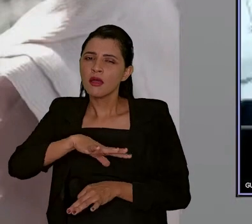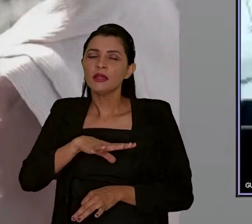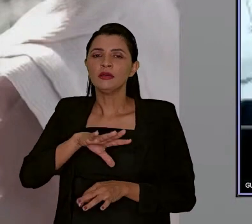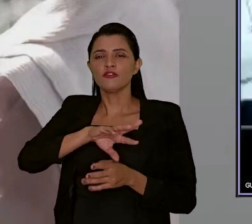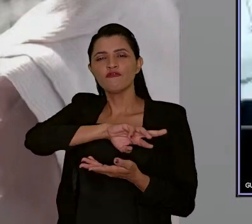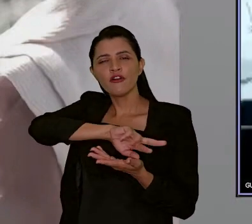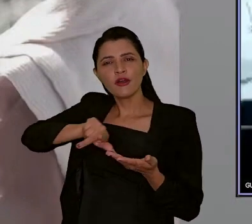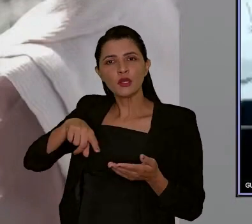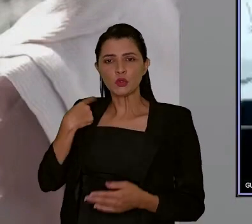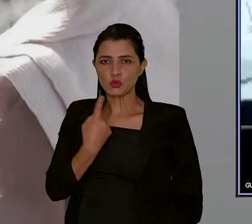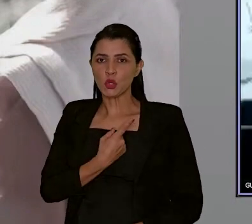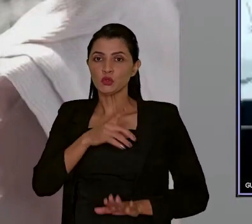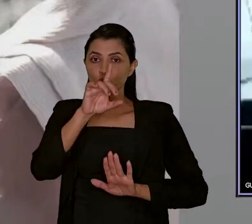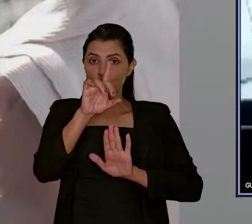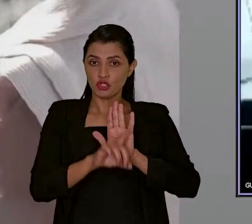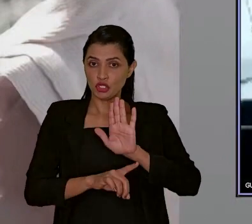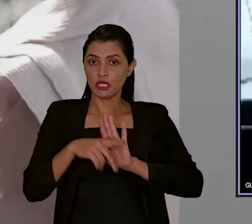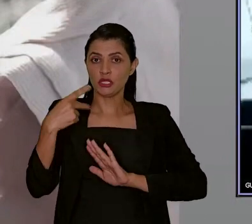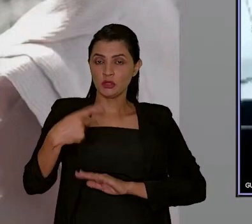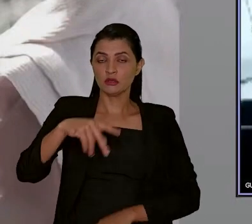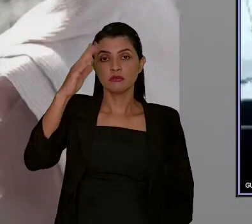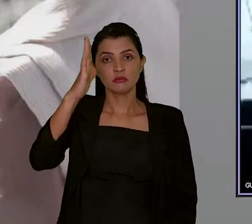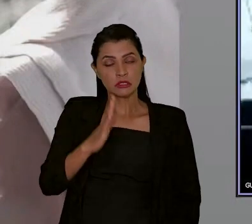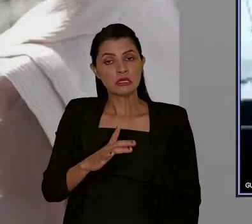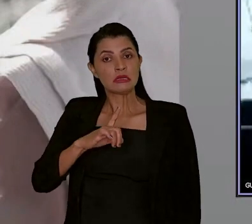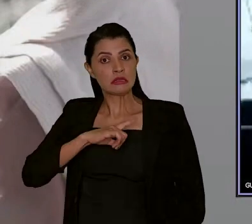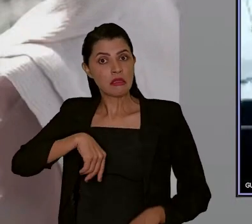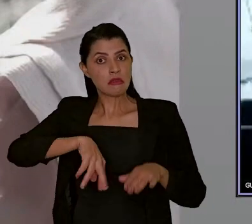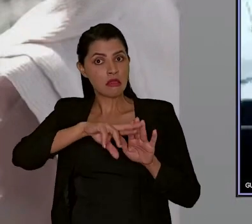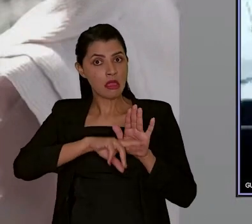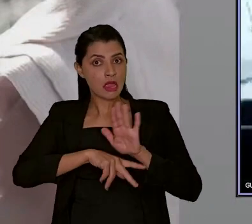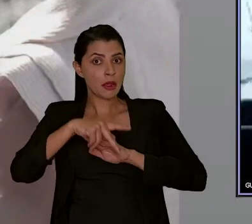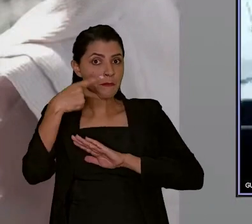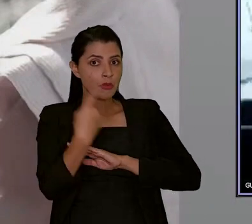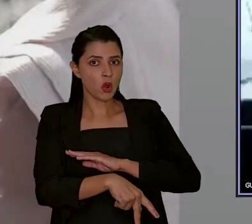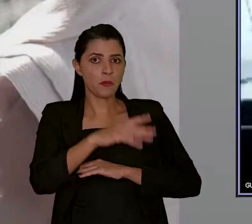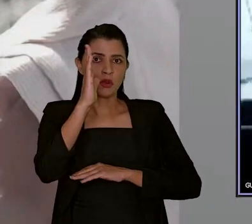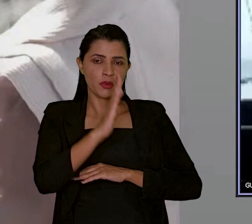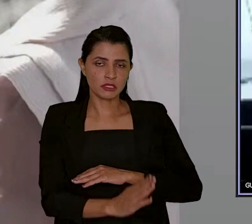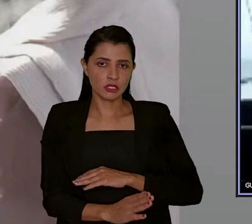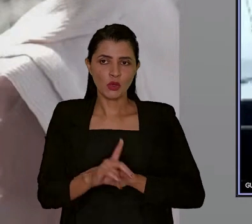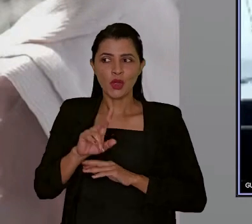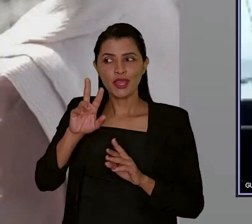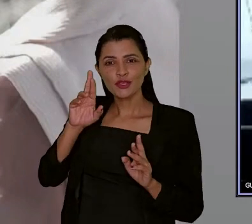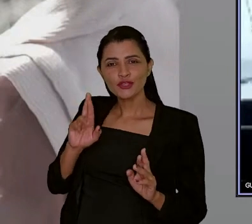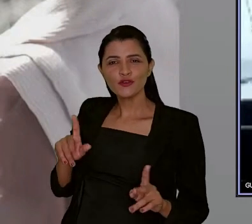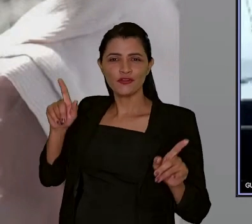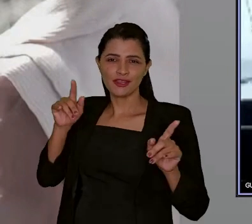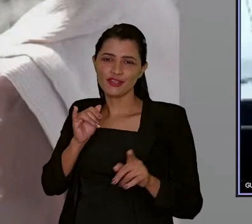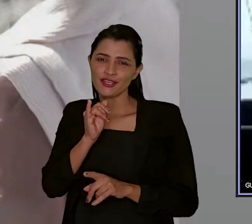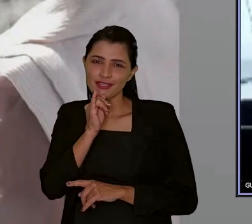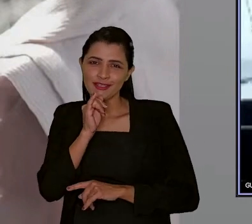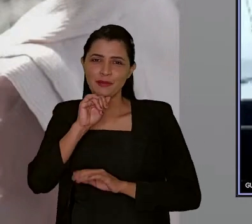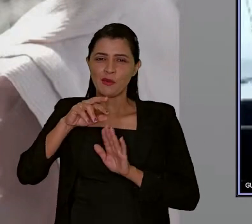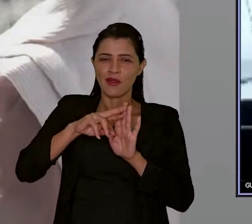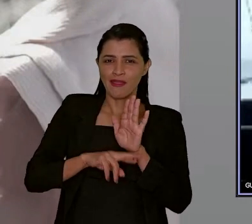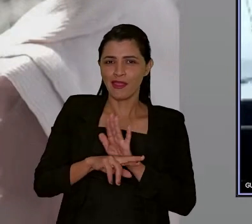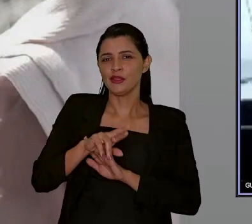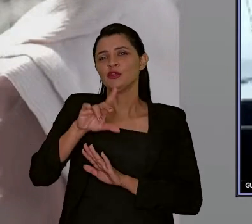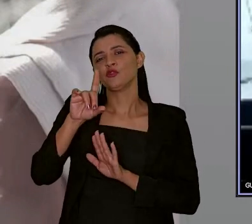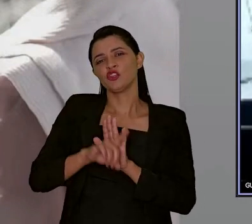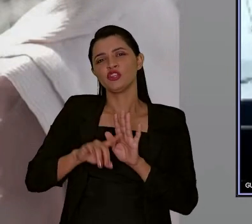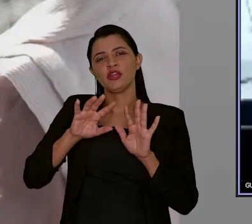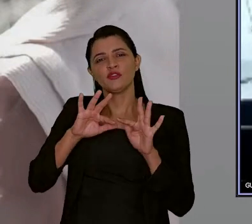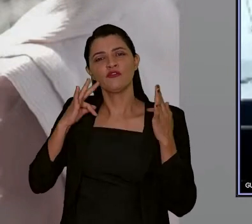brasileiro, obviamente, tem regras próprias que não se confundem com as regras, por exemplo, de direito de família, do direito